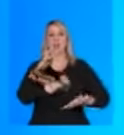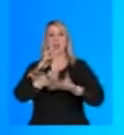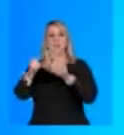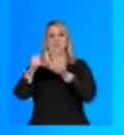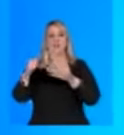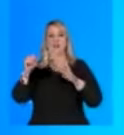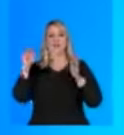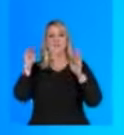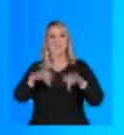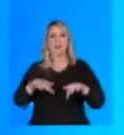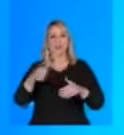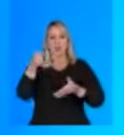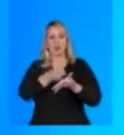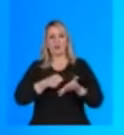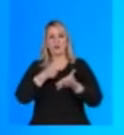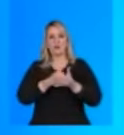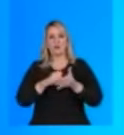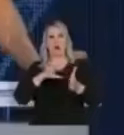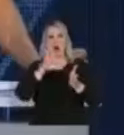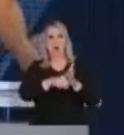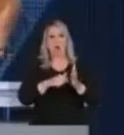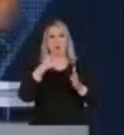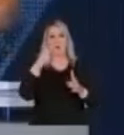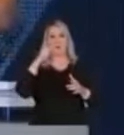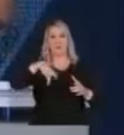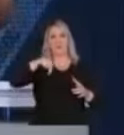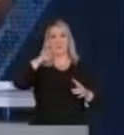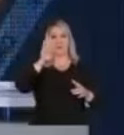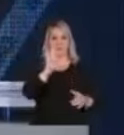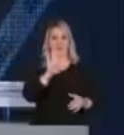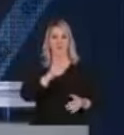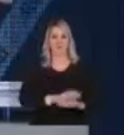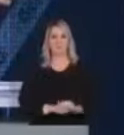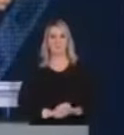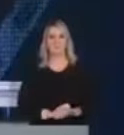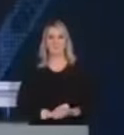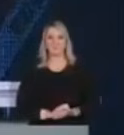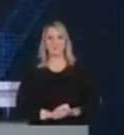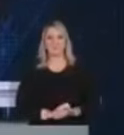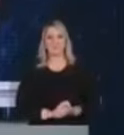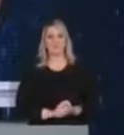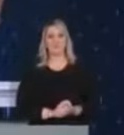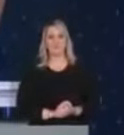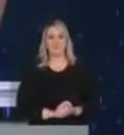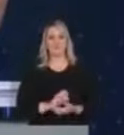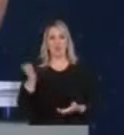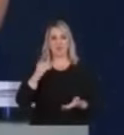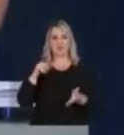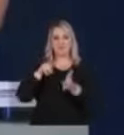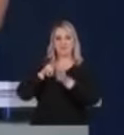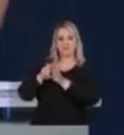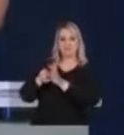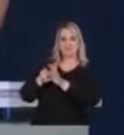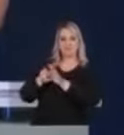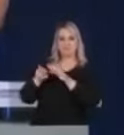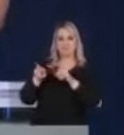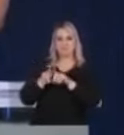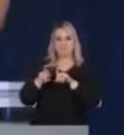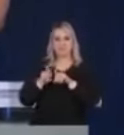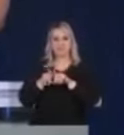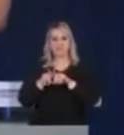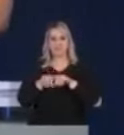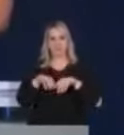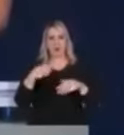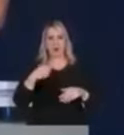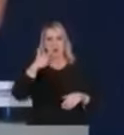até oo fim enfrentando a corrupção do PMDB Obrigada candidatos Agora é a vez do Alessandro Molon fazer a pergunta o senhor pode fazer a sua questão para Carlos